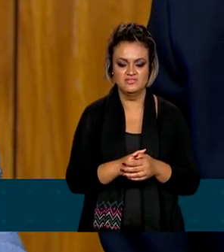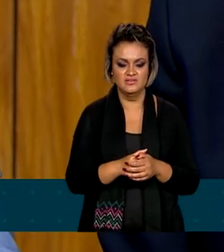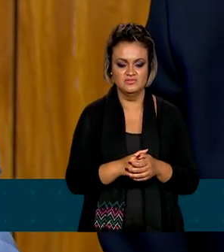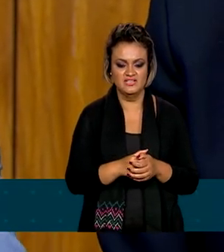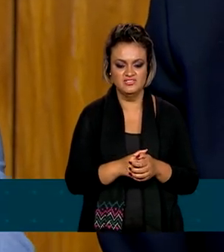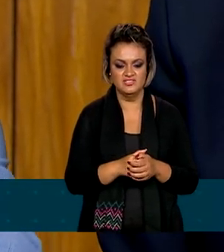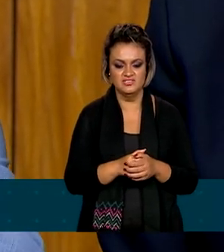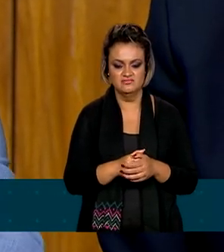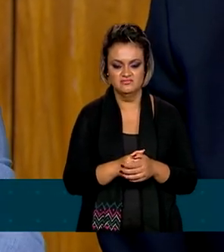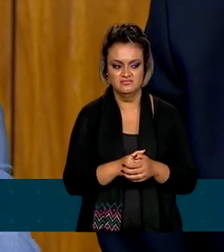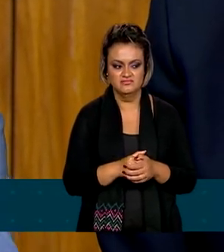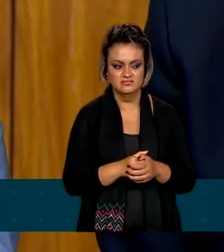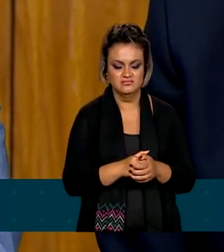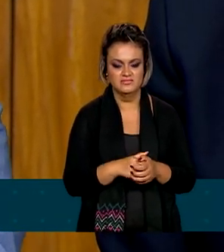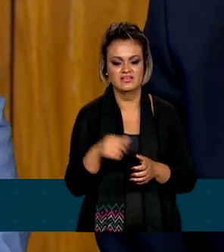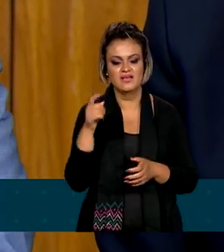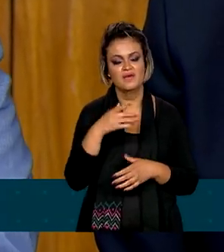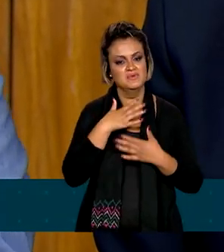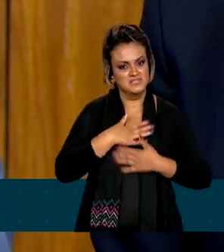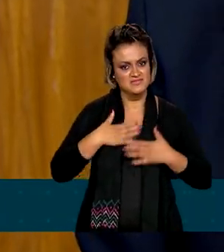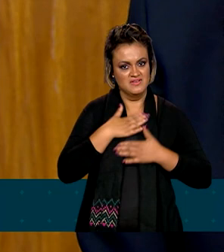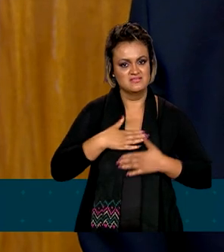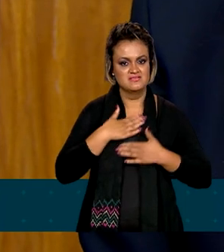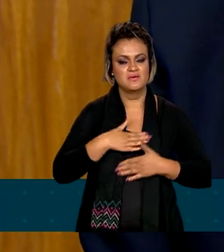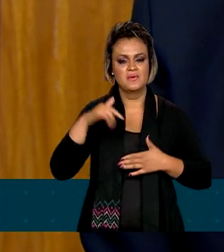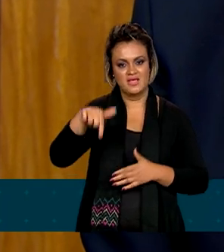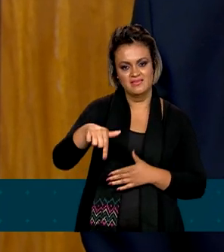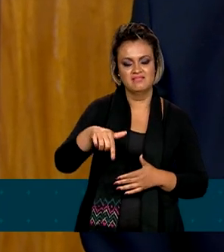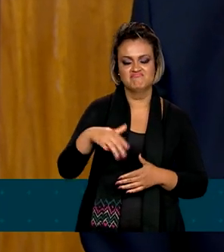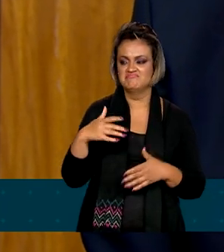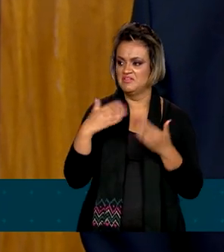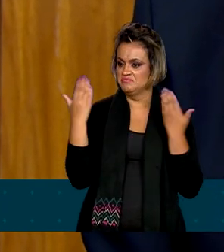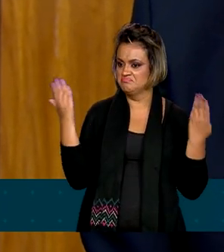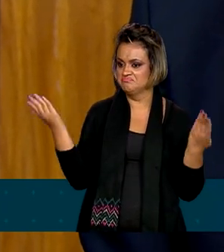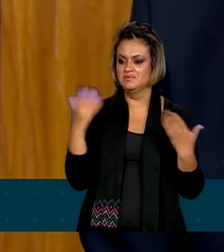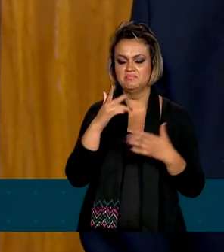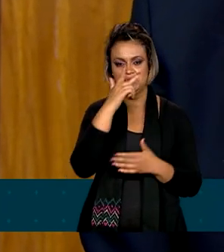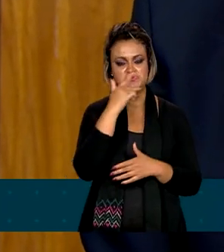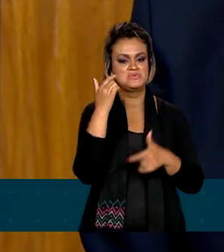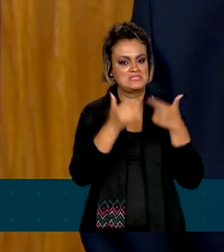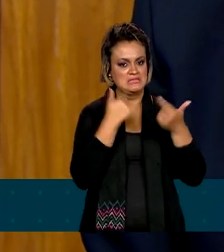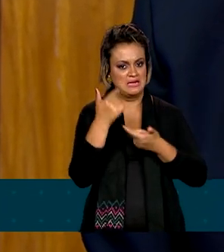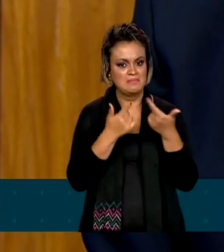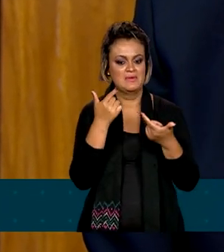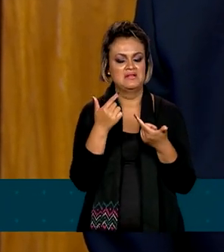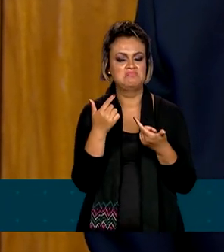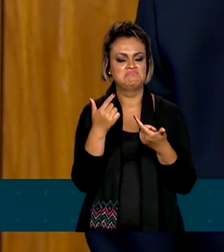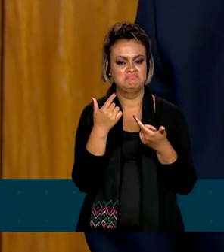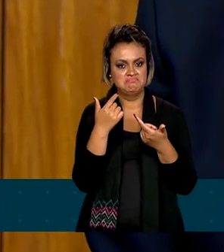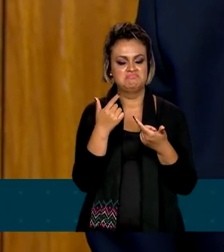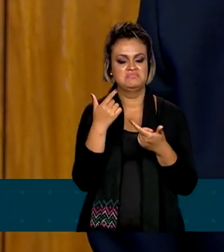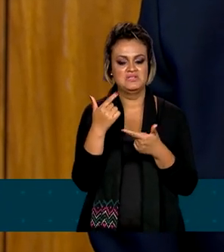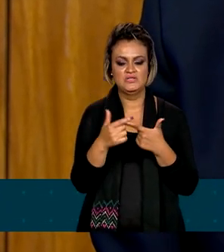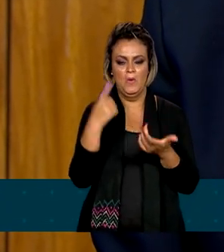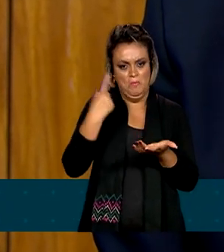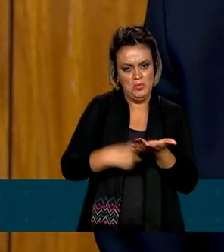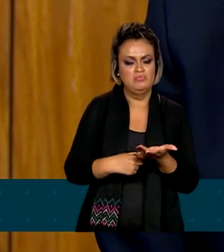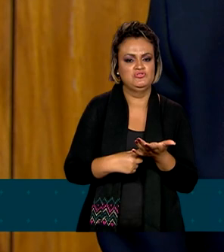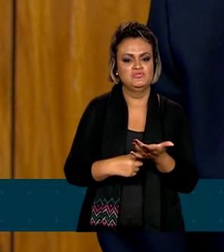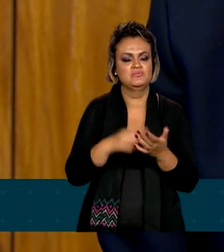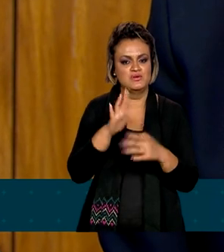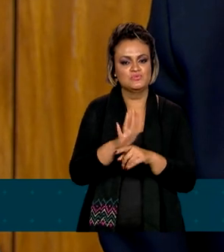É uma grande alegria e satisfação estar na companhia de tantos companheiros e companheiras comprometidos